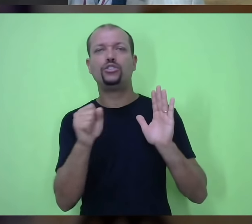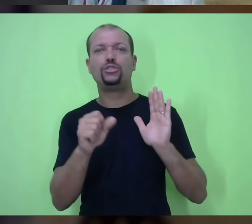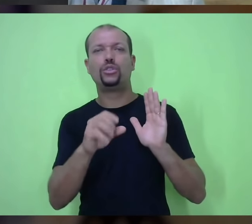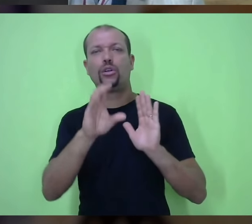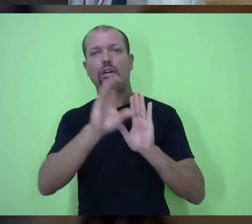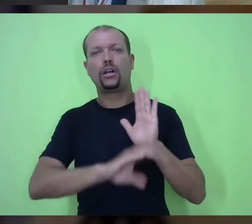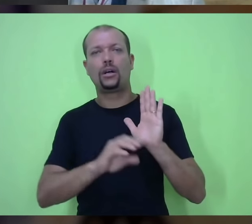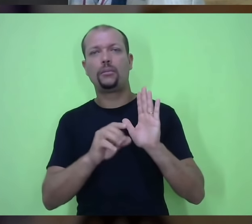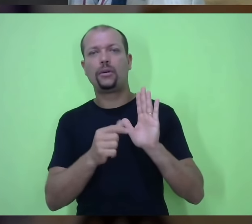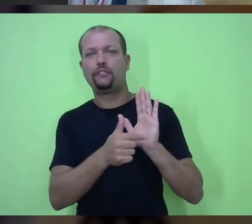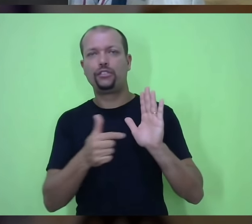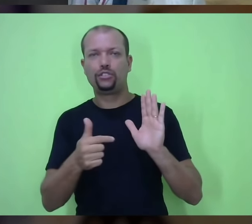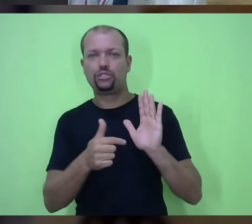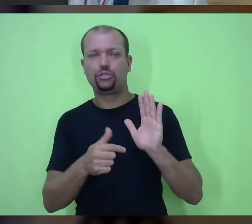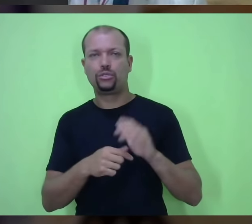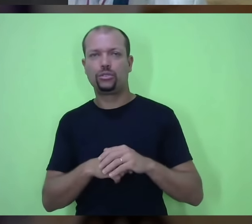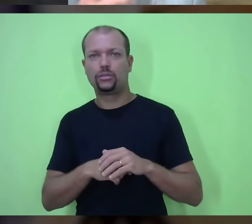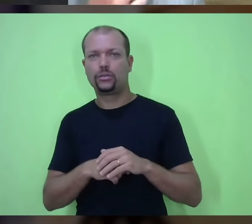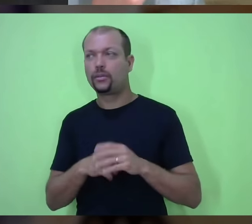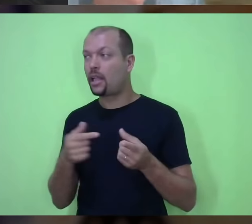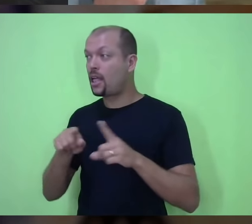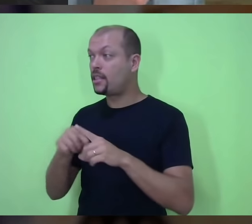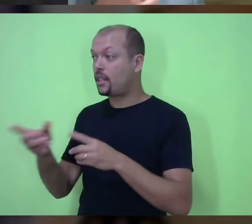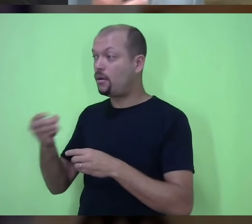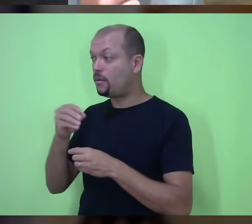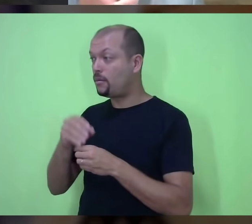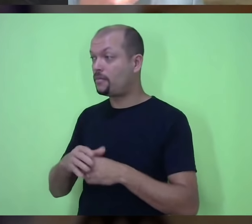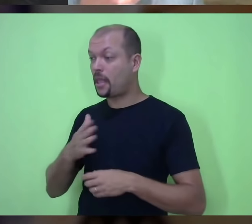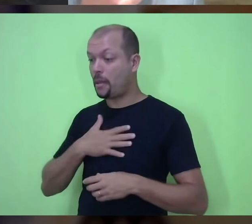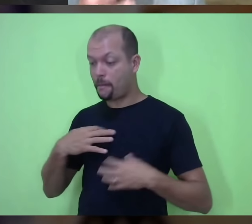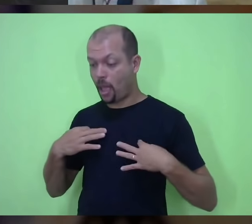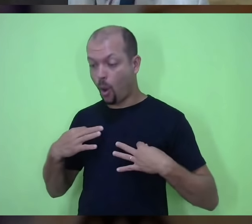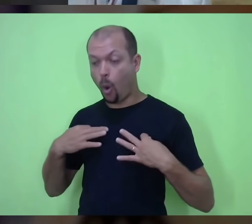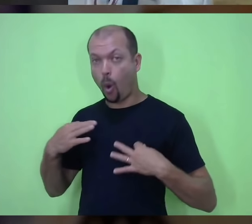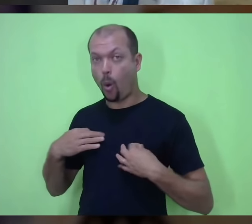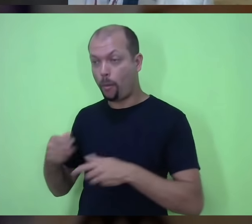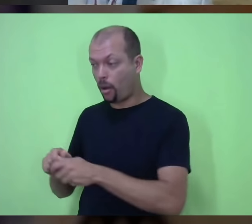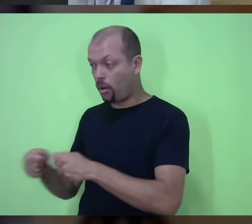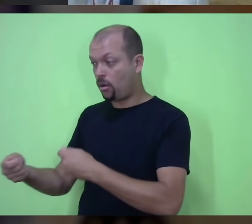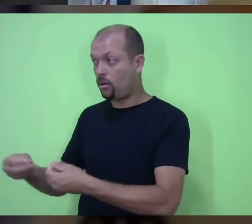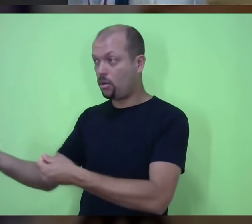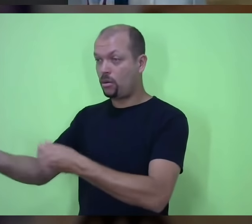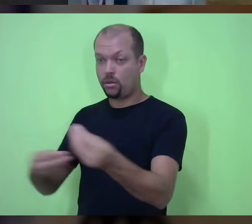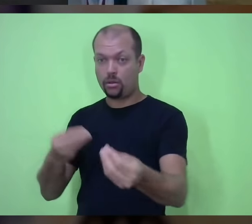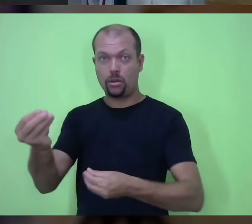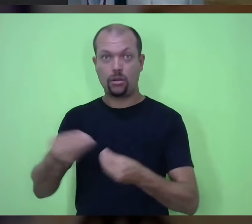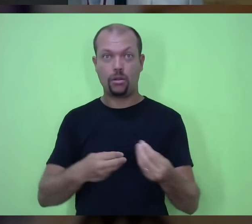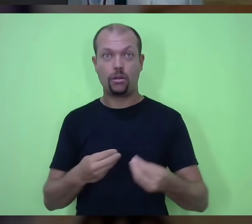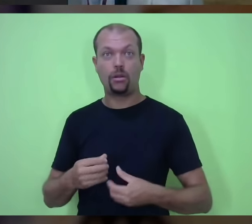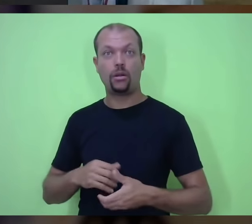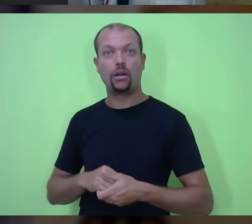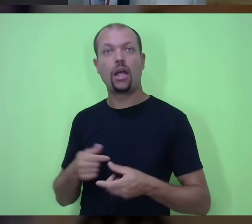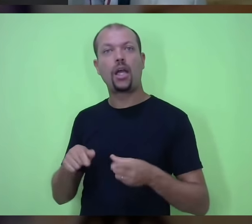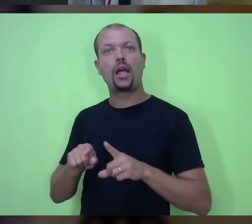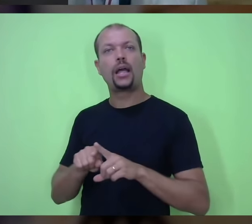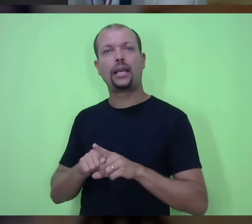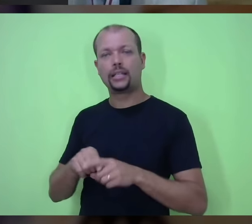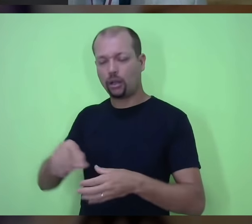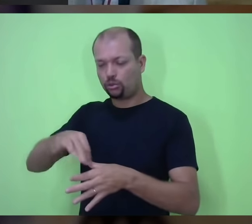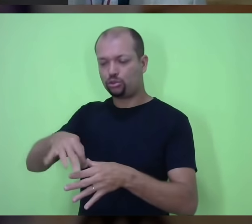capítulo 22 de Salmos, repartem entre si as minhas vestes e sobre a minha túnica